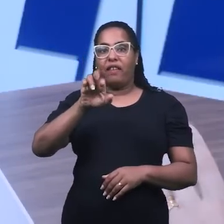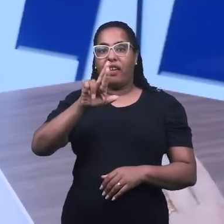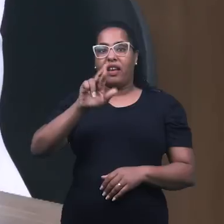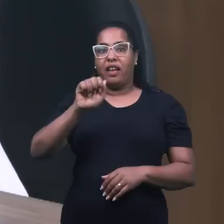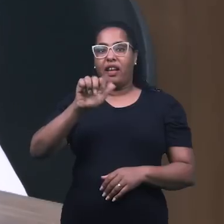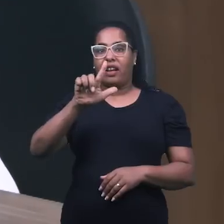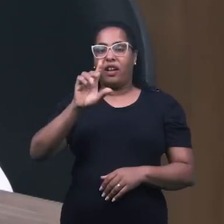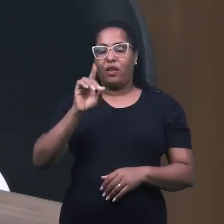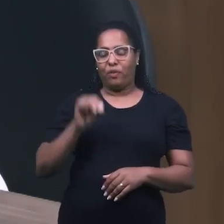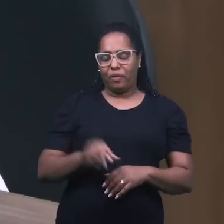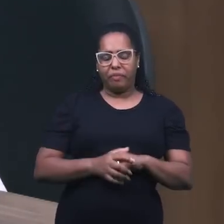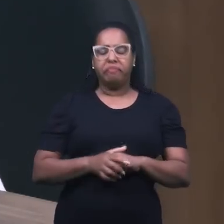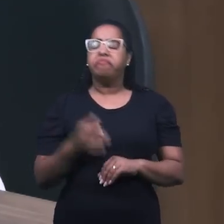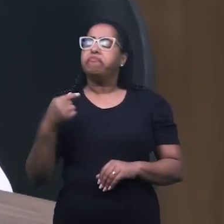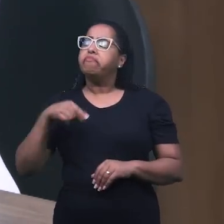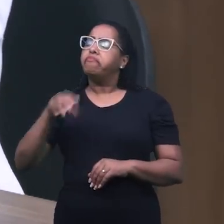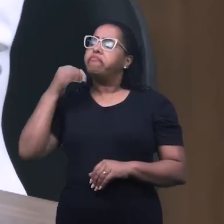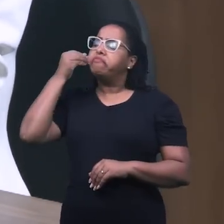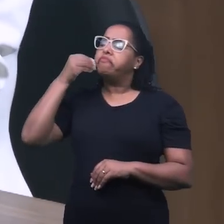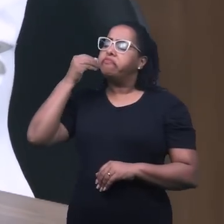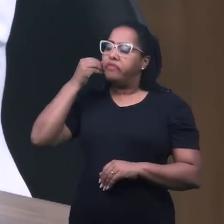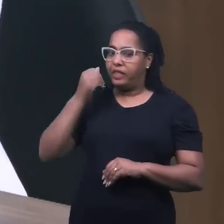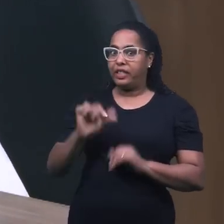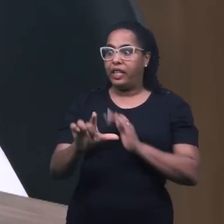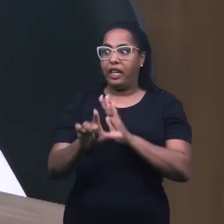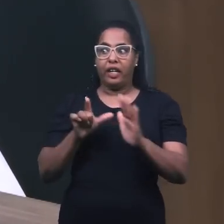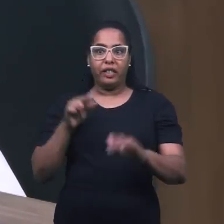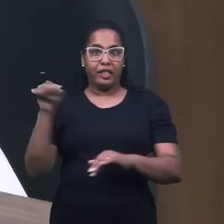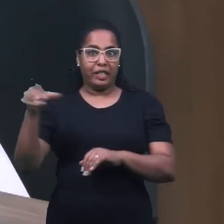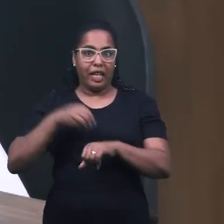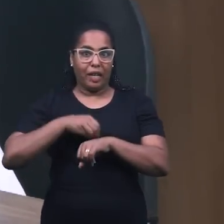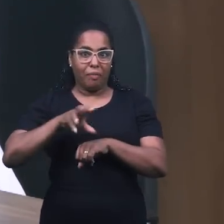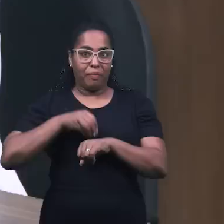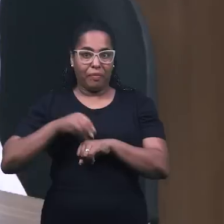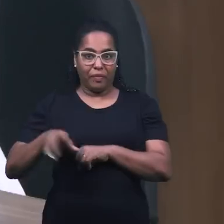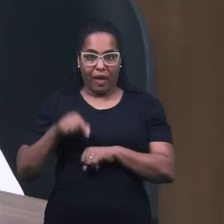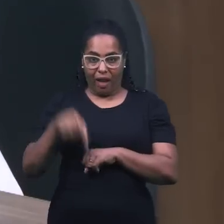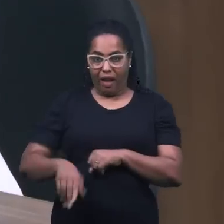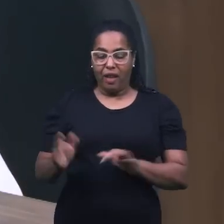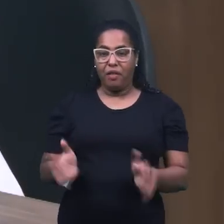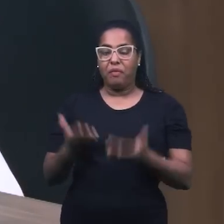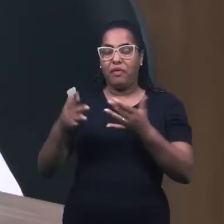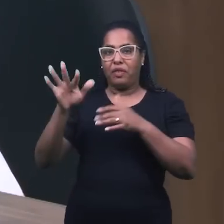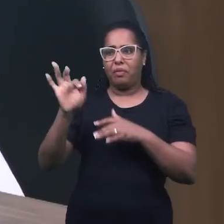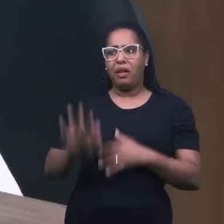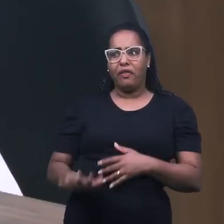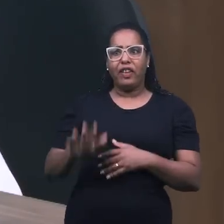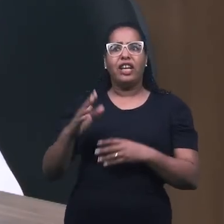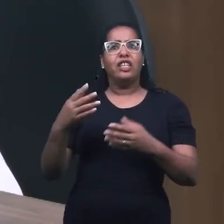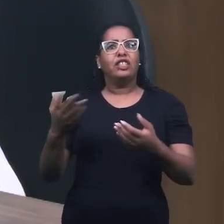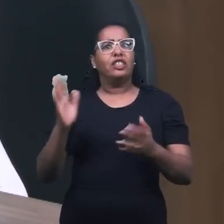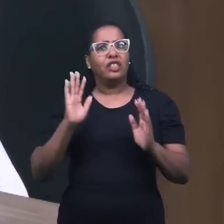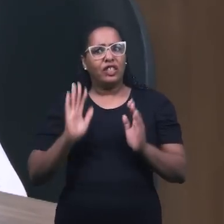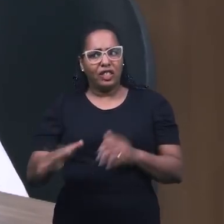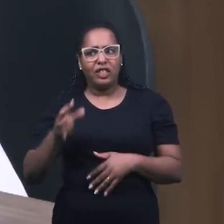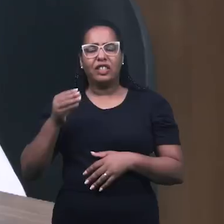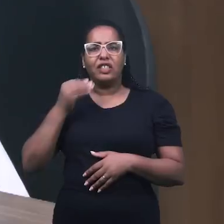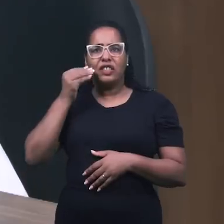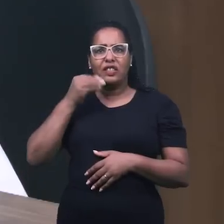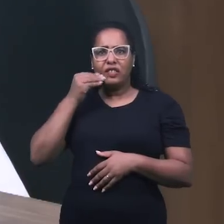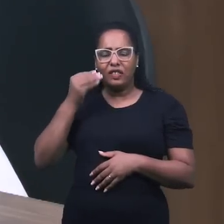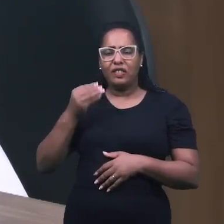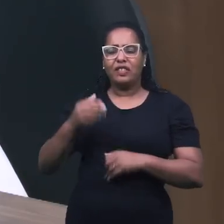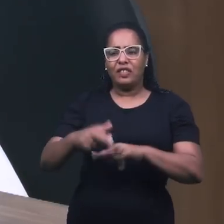Você viveu uma experiência, antes mesmo de ela vir compartilhar a experiência dela aqui no Movidos pela Fé, ela já viveu uma experiência